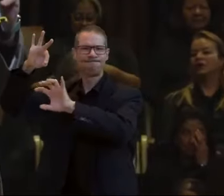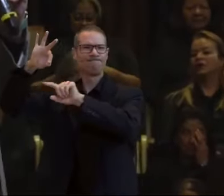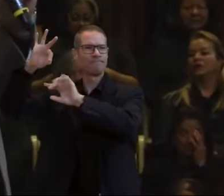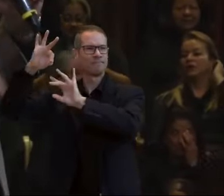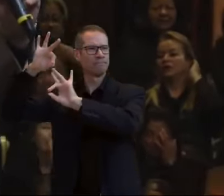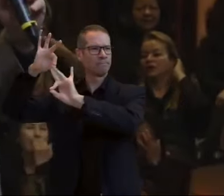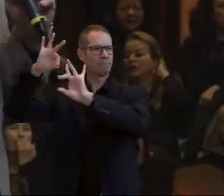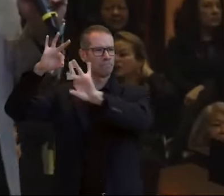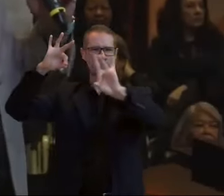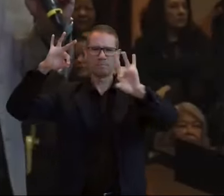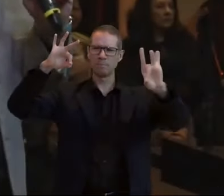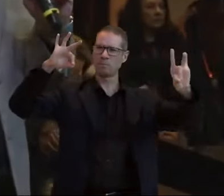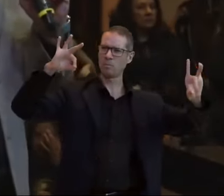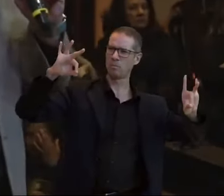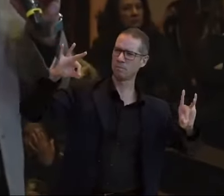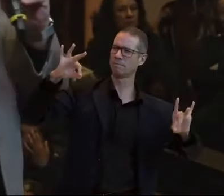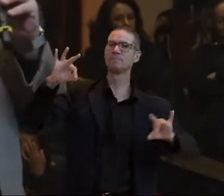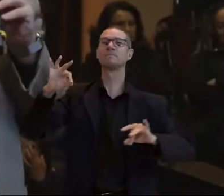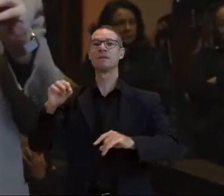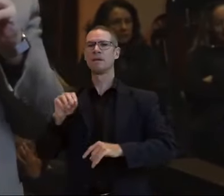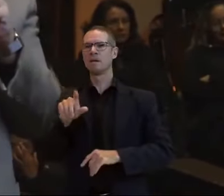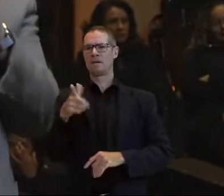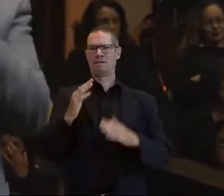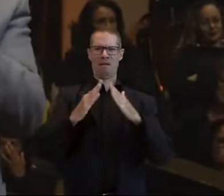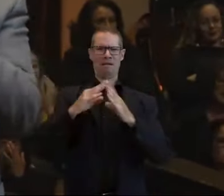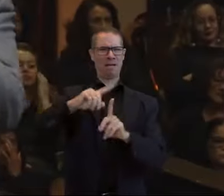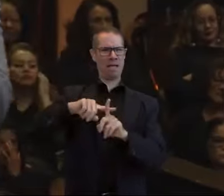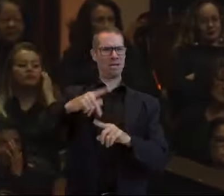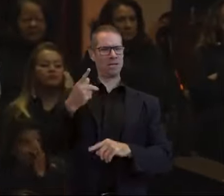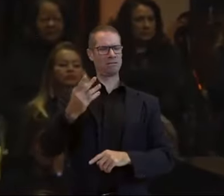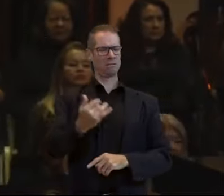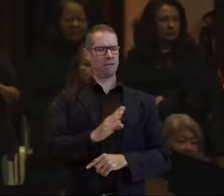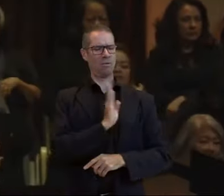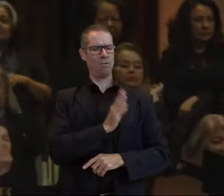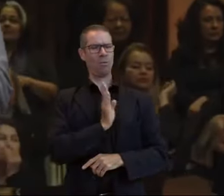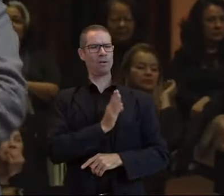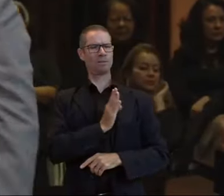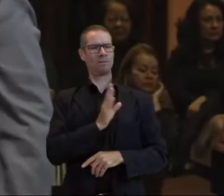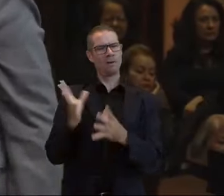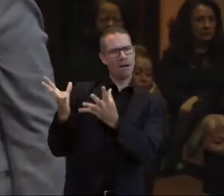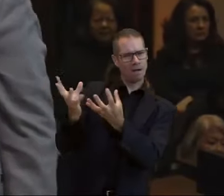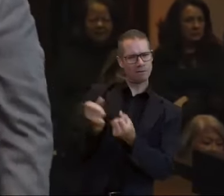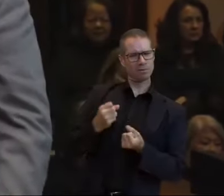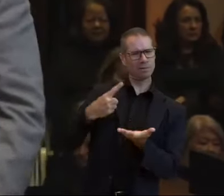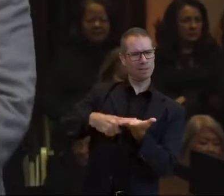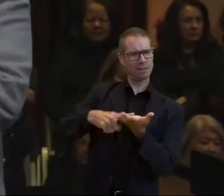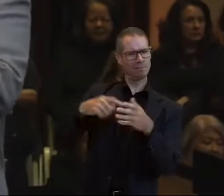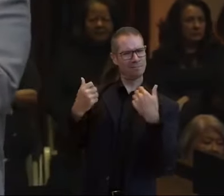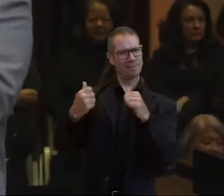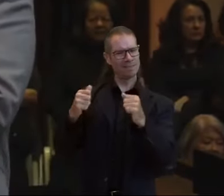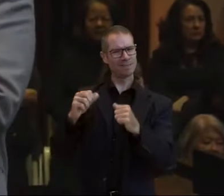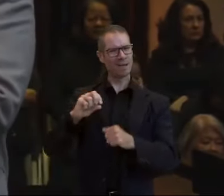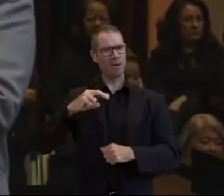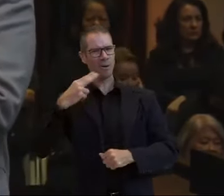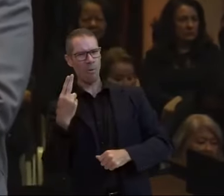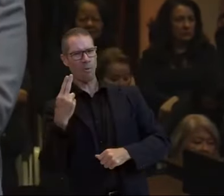ainda não tem a sua igreja. Sua igreja você diz até no seu coração, mas não assumiu o compromisso com ela. ou o